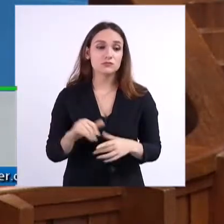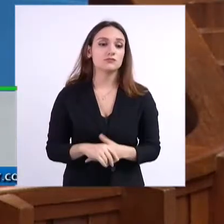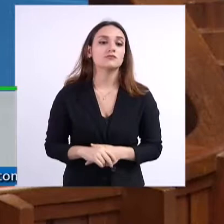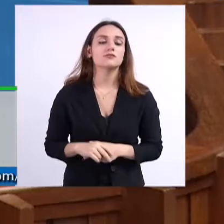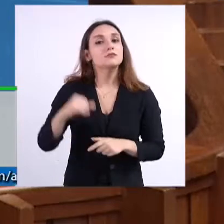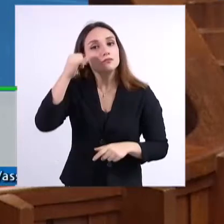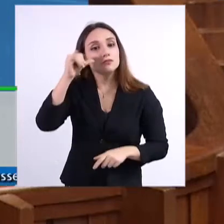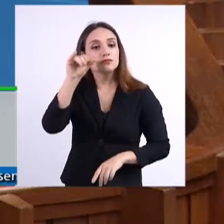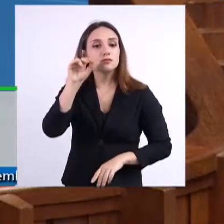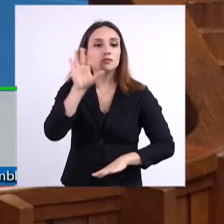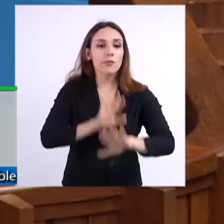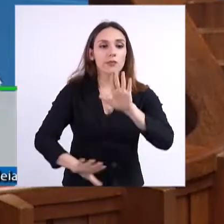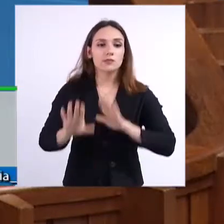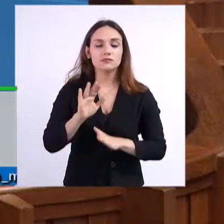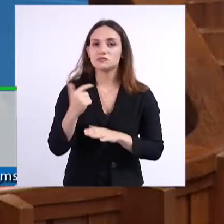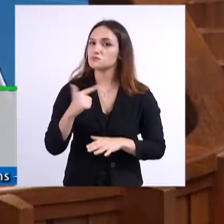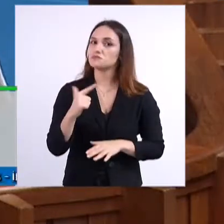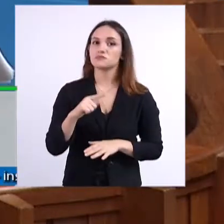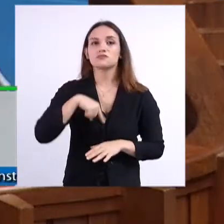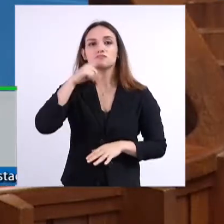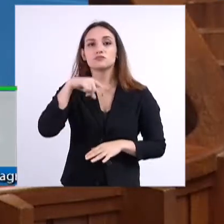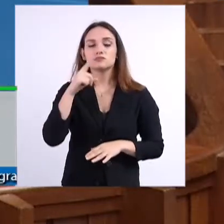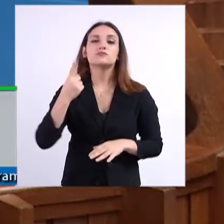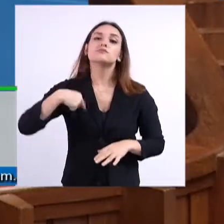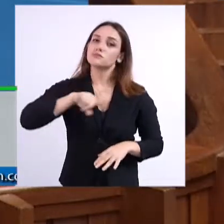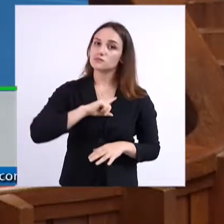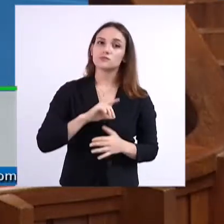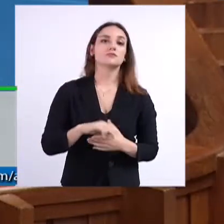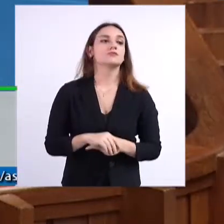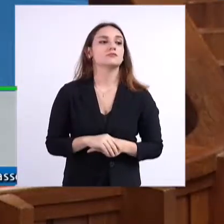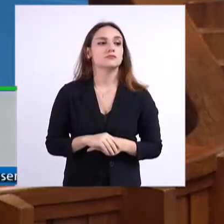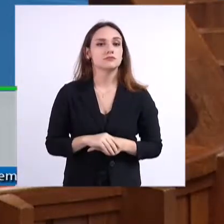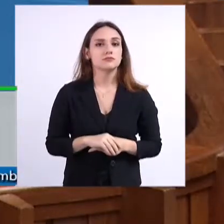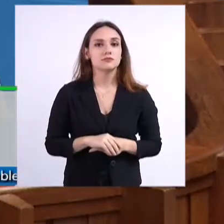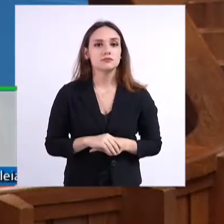de prevenção, eu não tenho dúvida que nós vamos, de forma